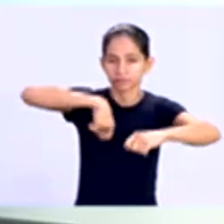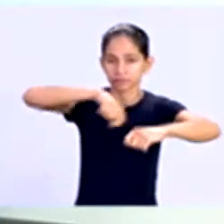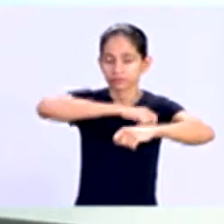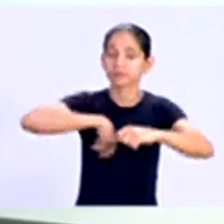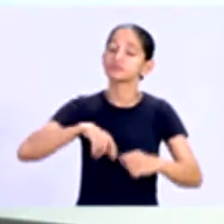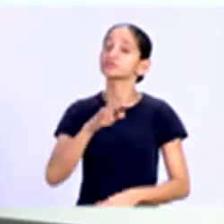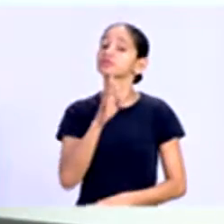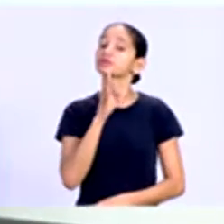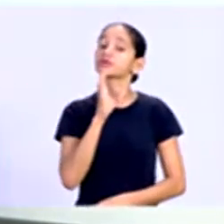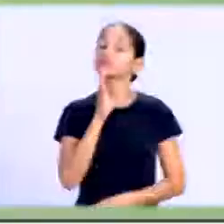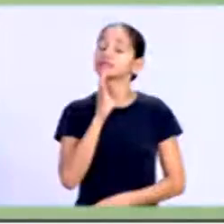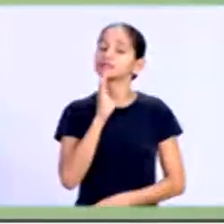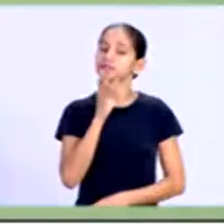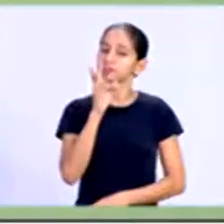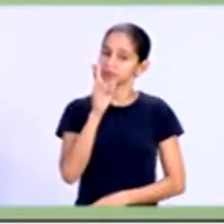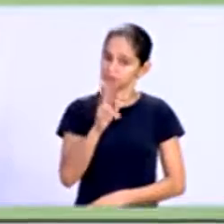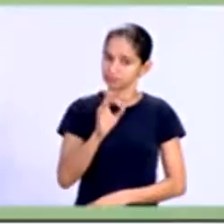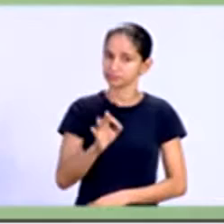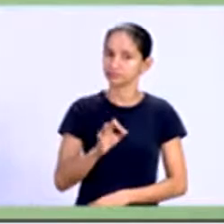cozinha.